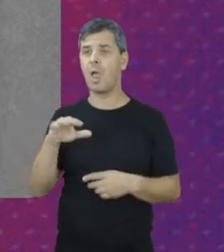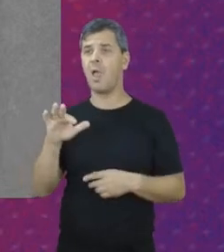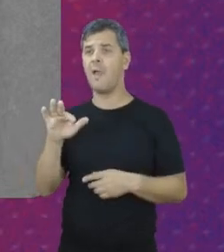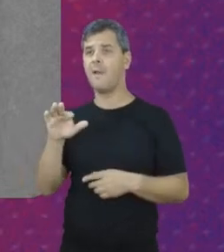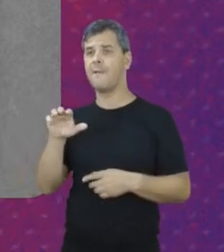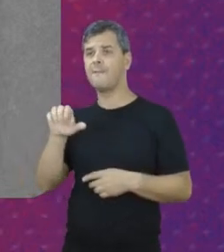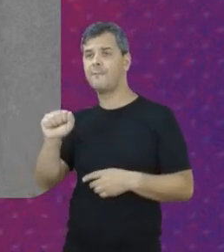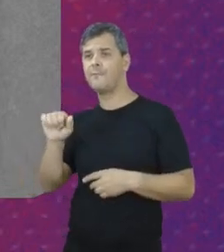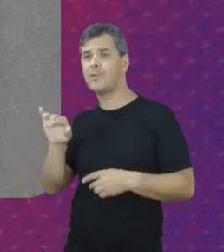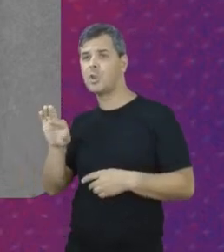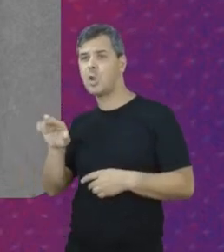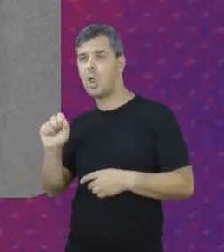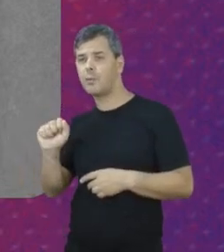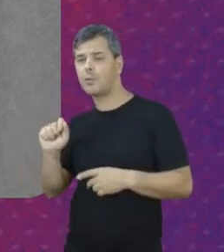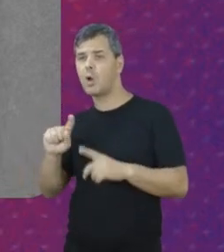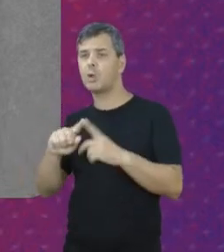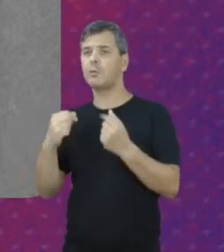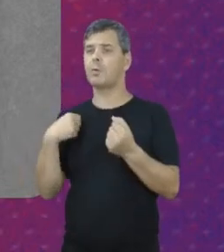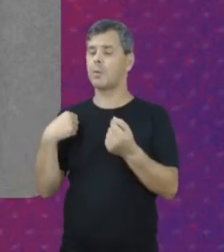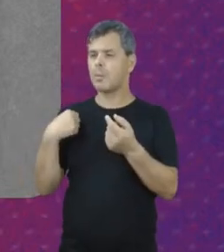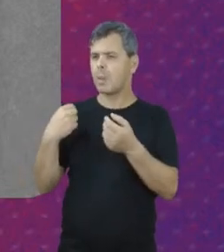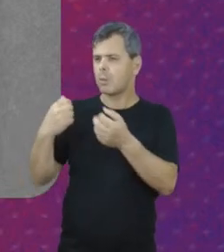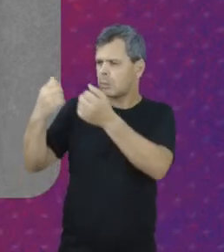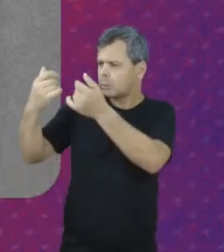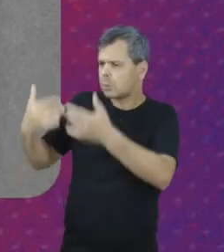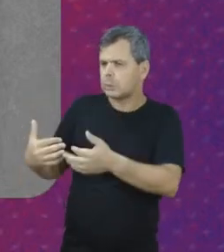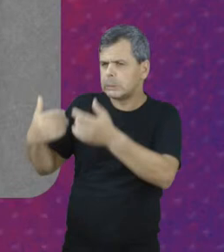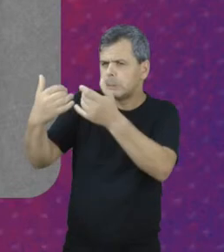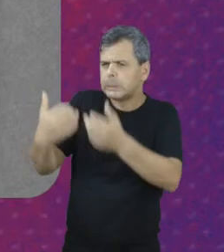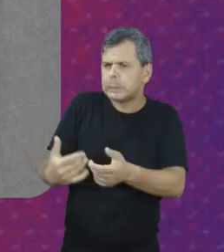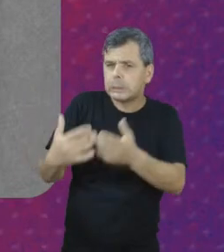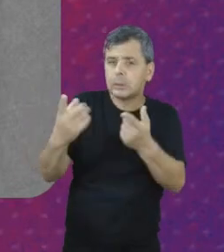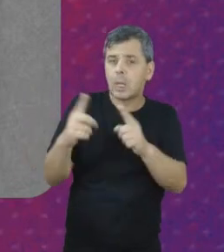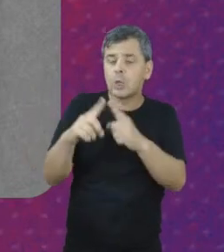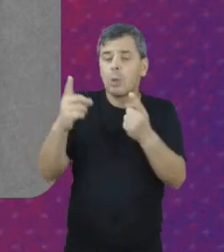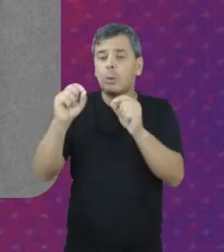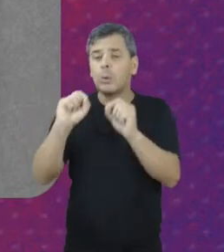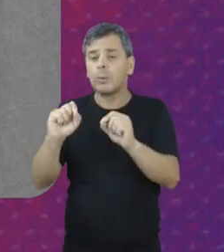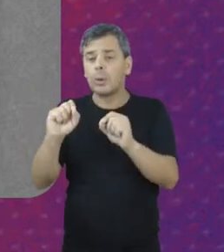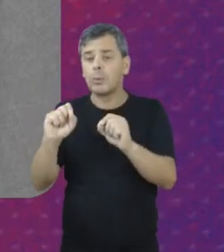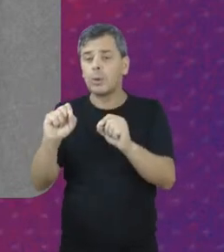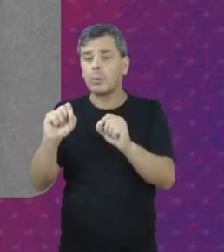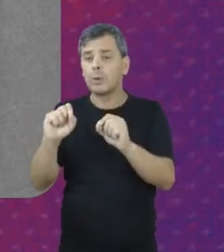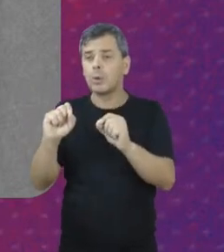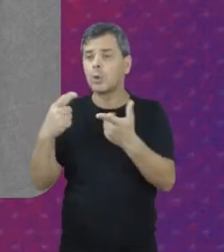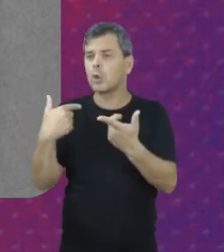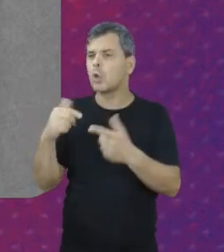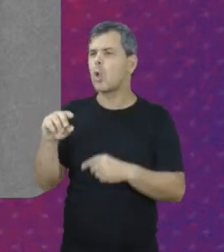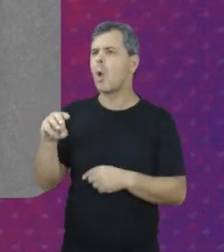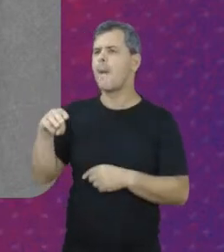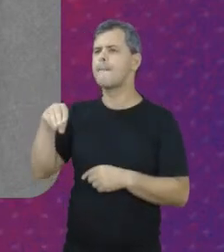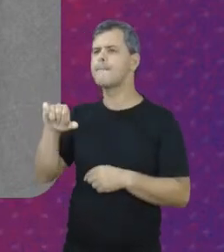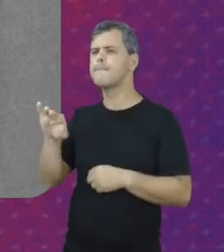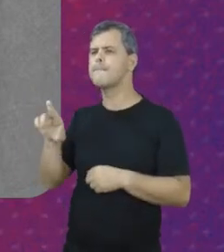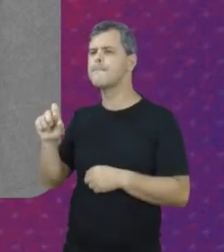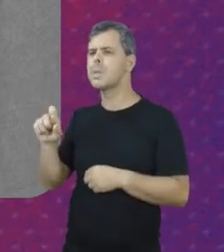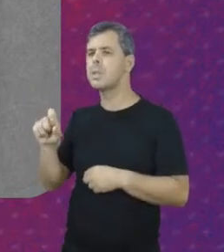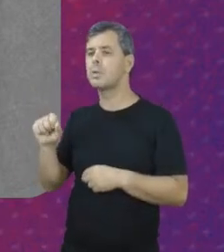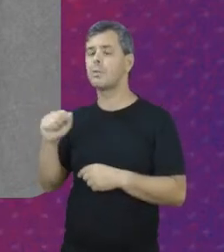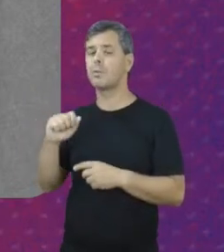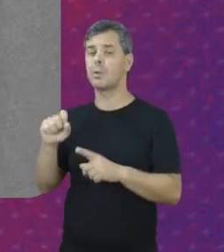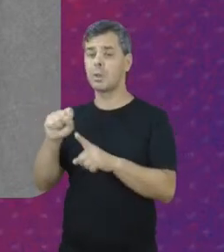Então, ela vai fazer algumas ponderações, né, sobre essa questão do mito feminino em que a sociedade de